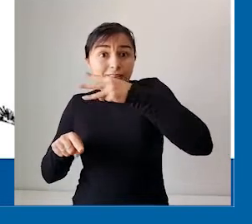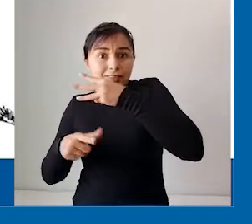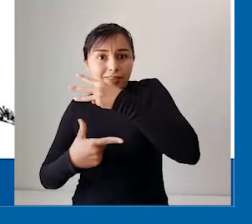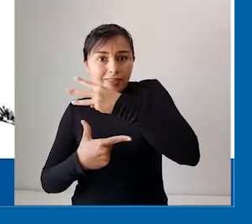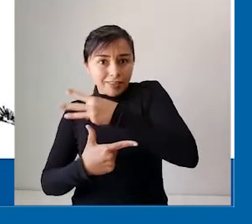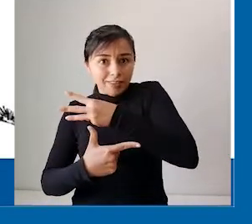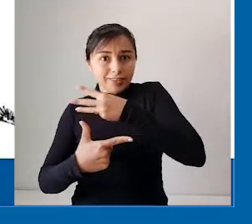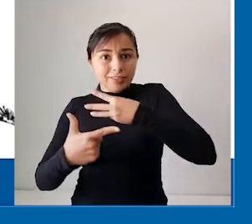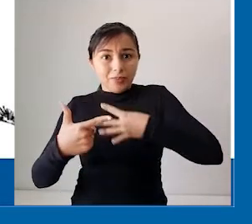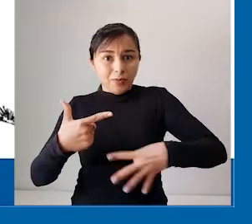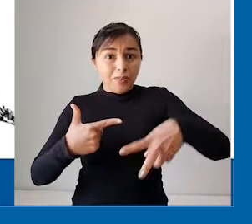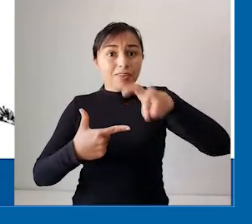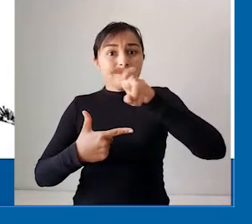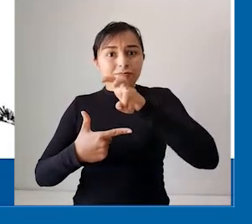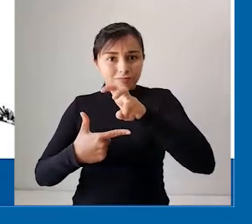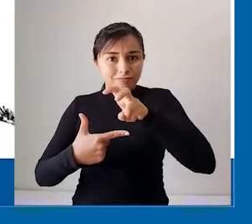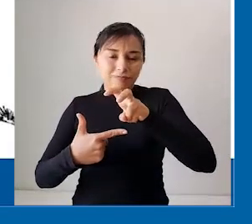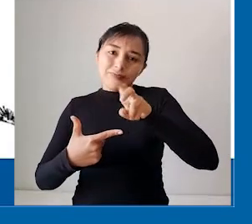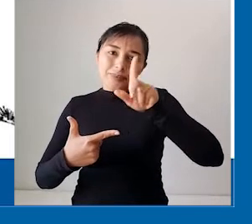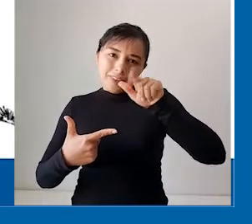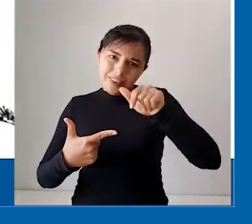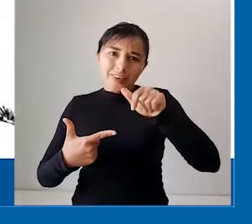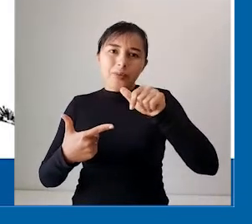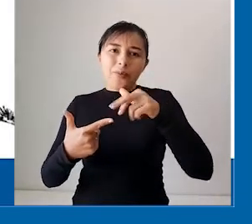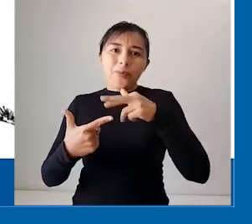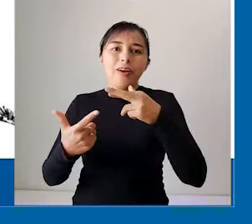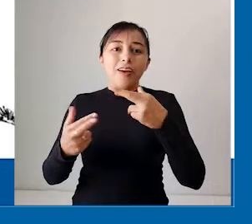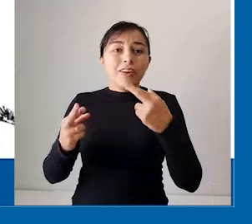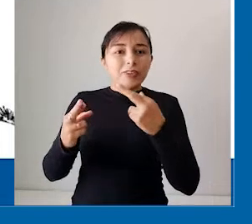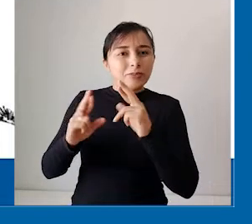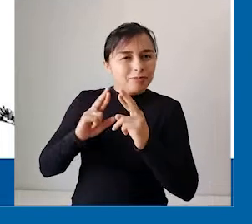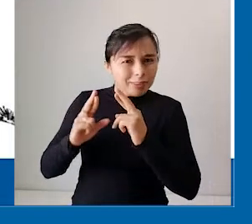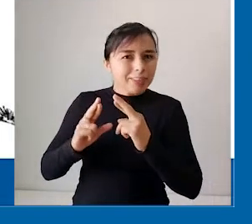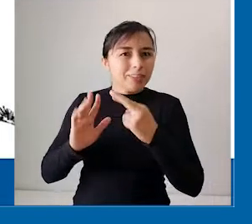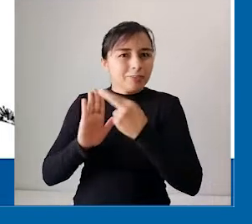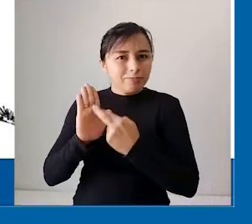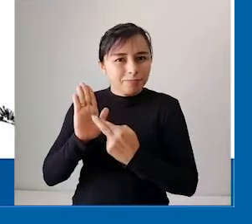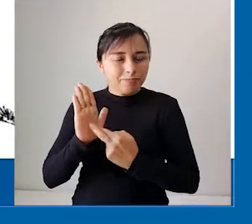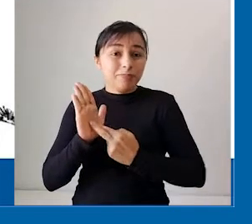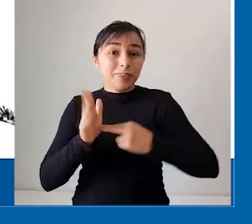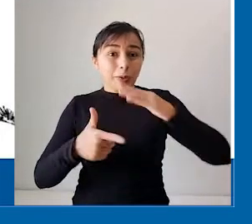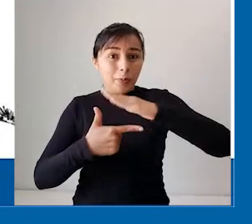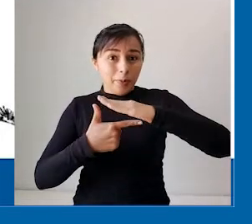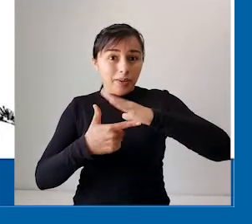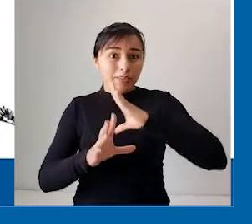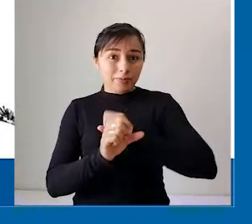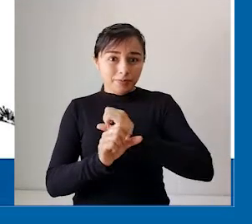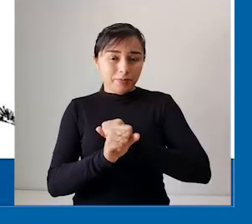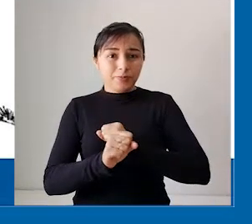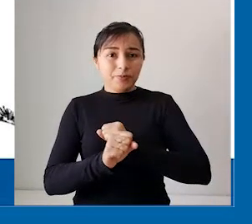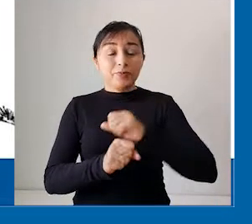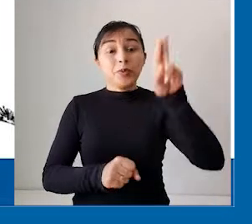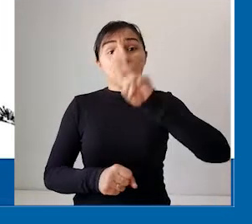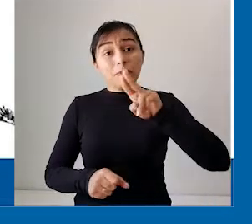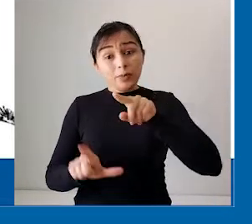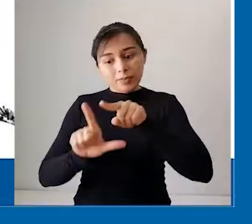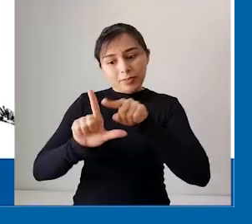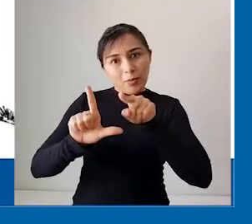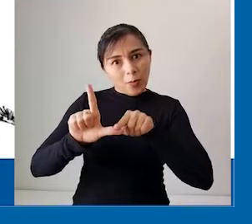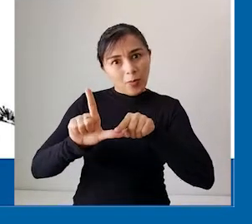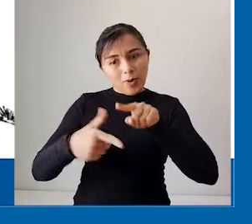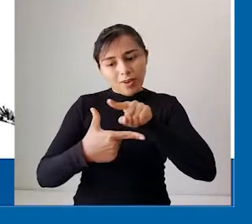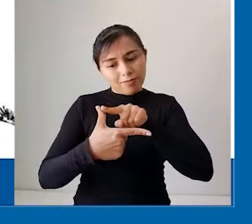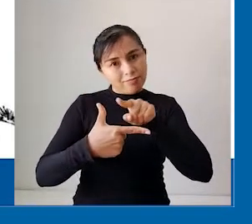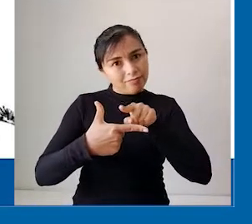e 5 unidades, que é um dos termos pitagóricos bem conhecidos, formando um ângulo reto entre os dois